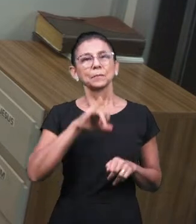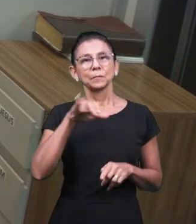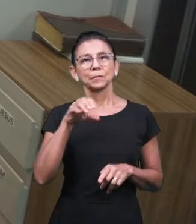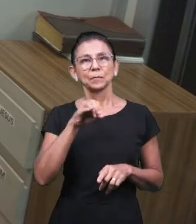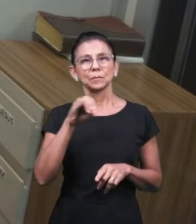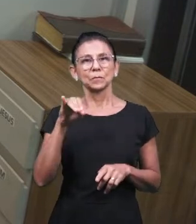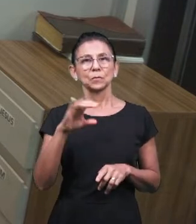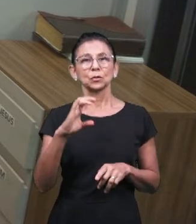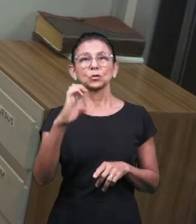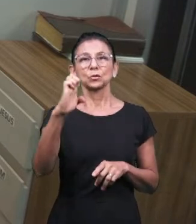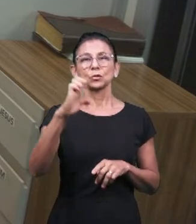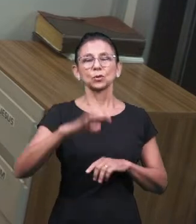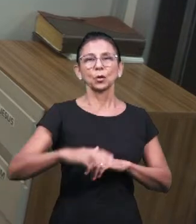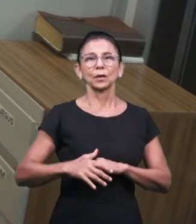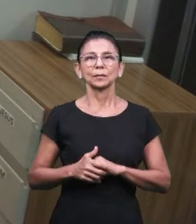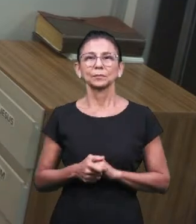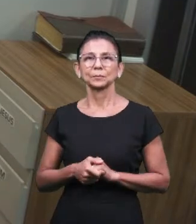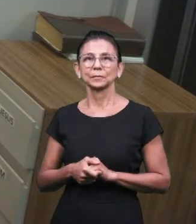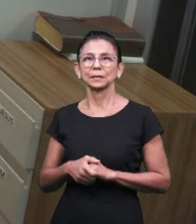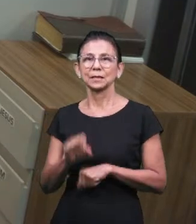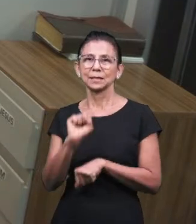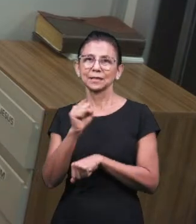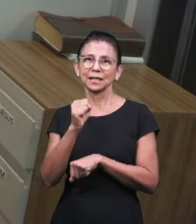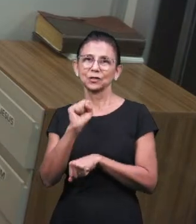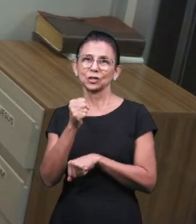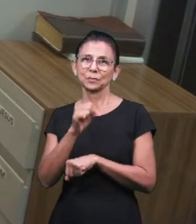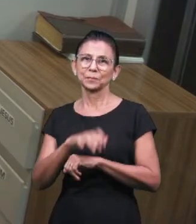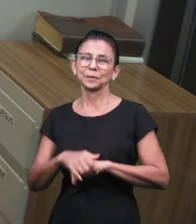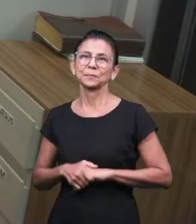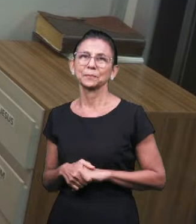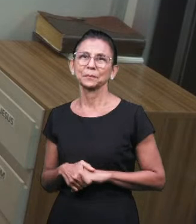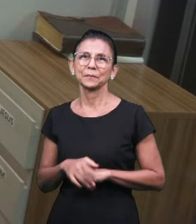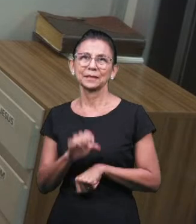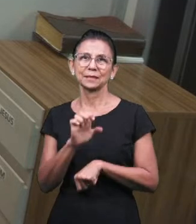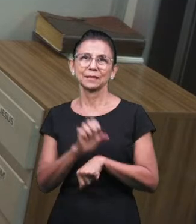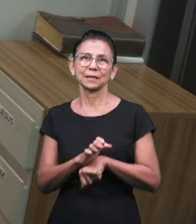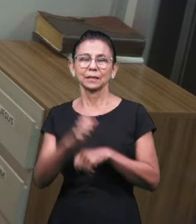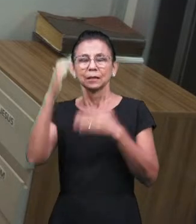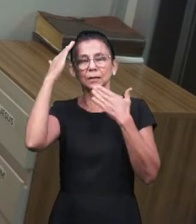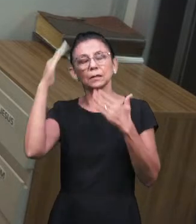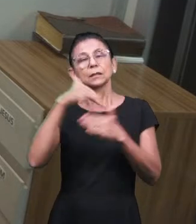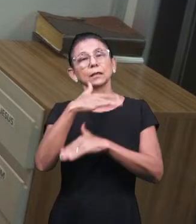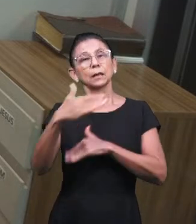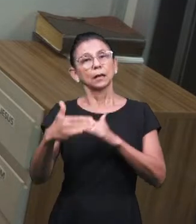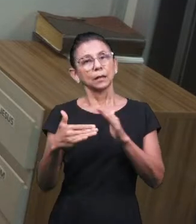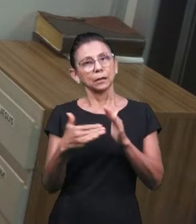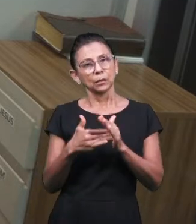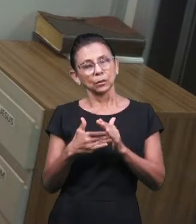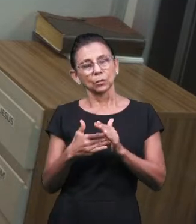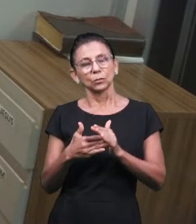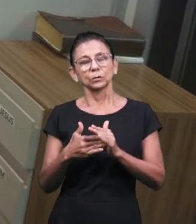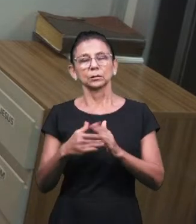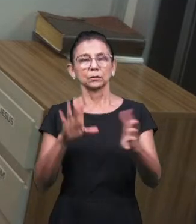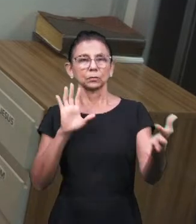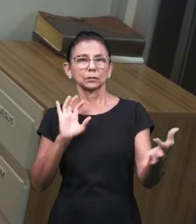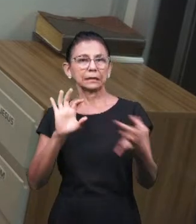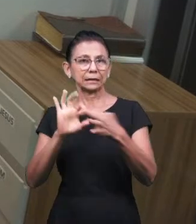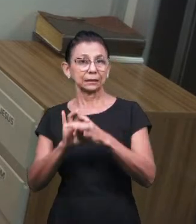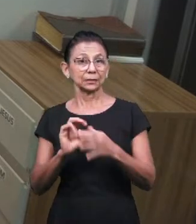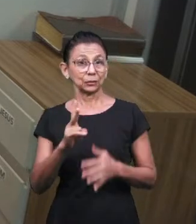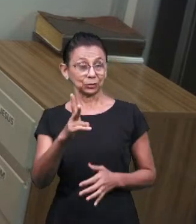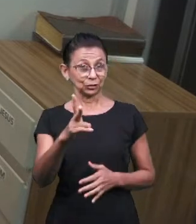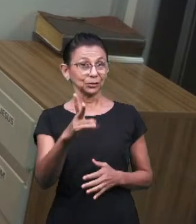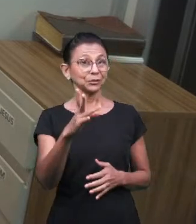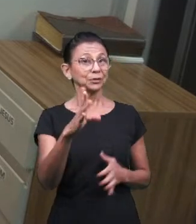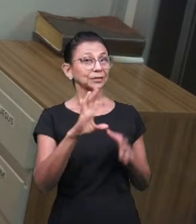de Maranguape, no Sergipe. Nós queremos aqui agradecer a todos que participaram conosco, também a sua audiência. Continue conosco, porque